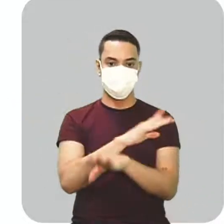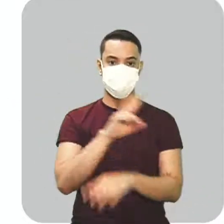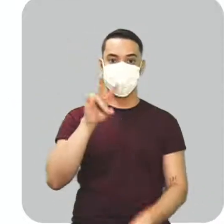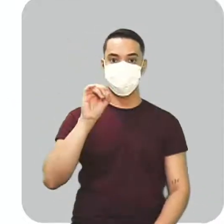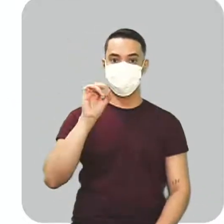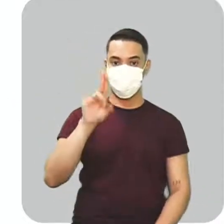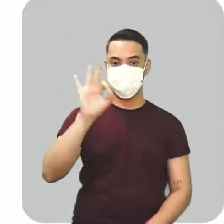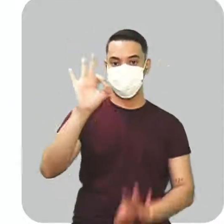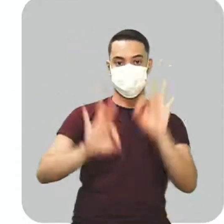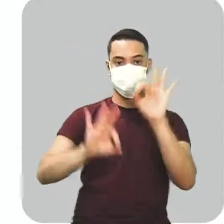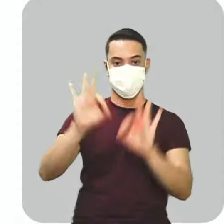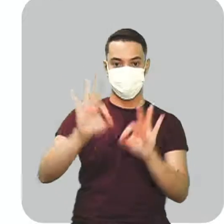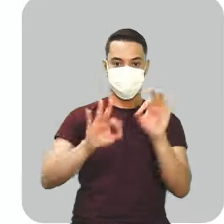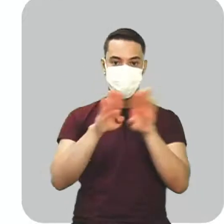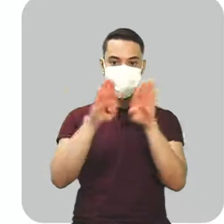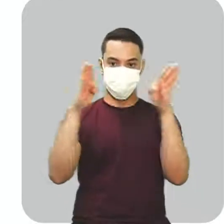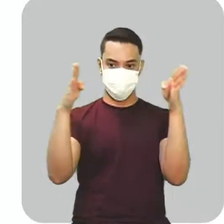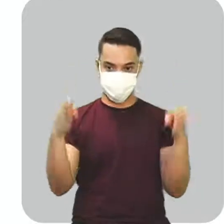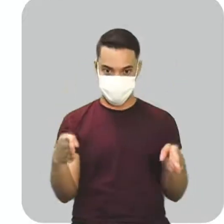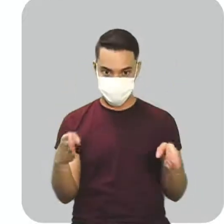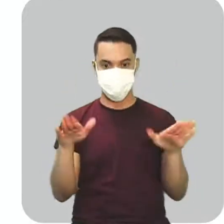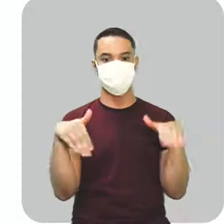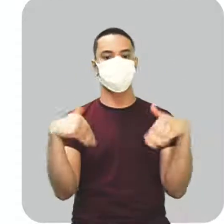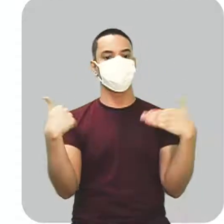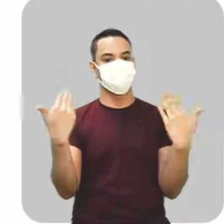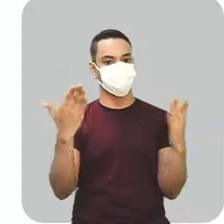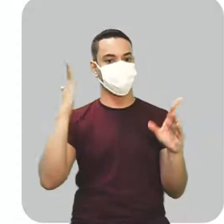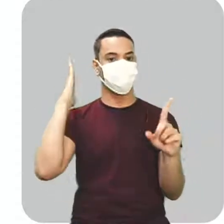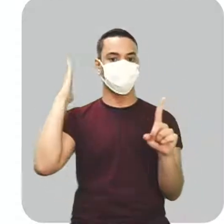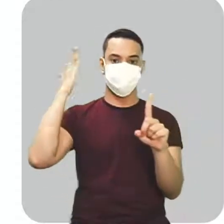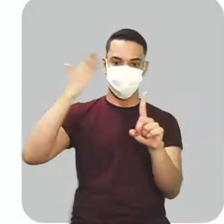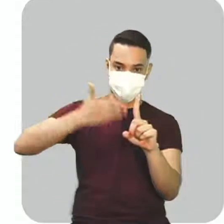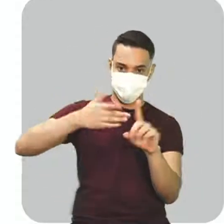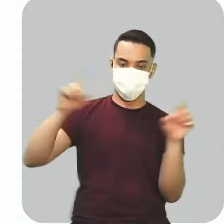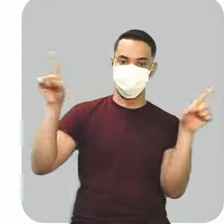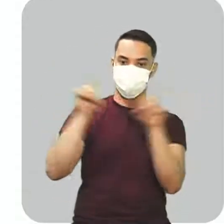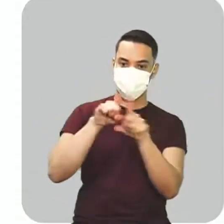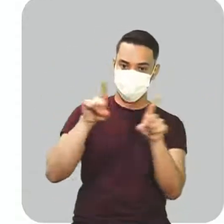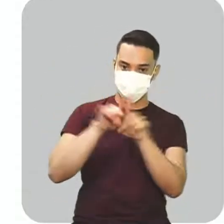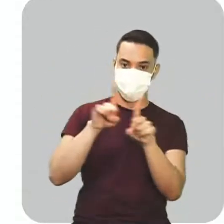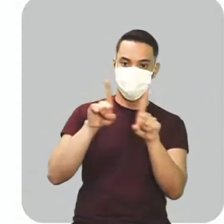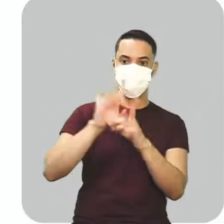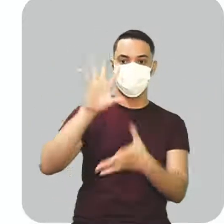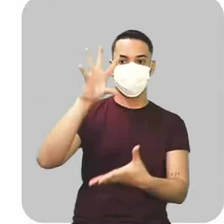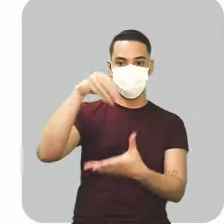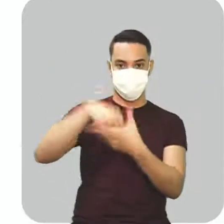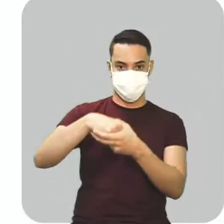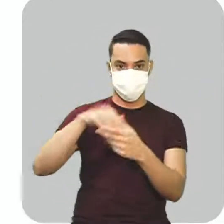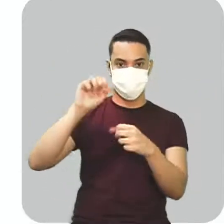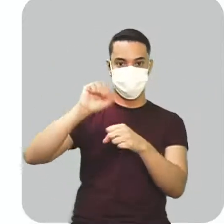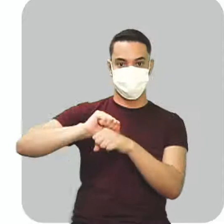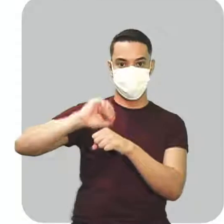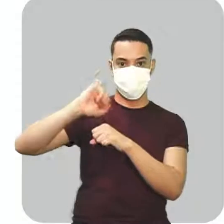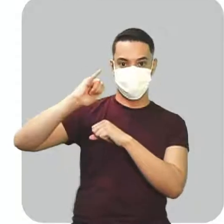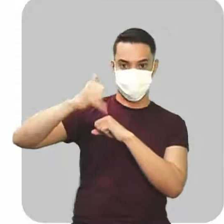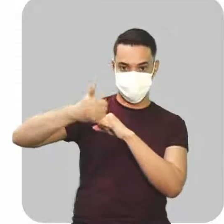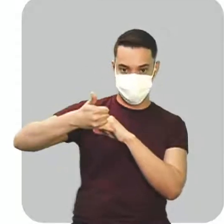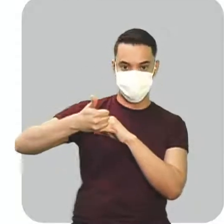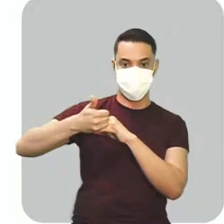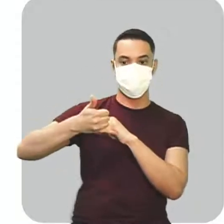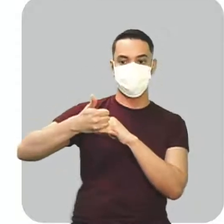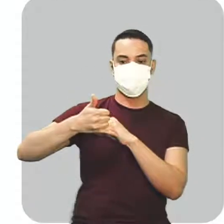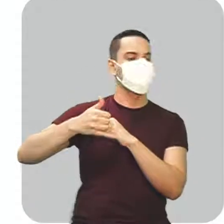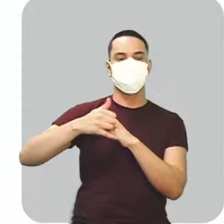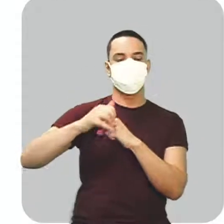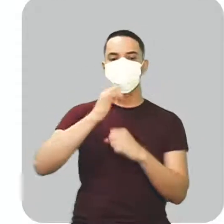enfeitarei a mesa. Então, foi na ordem direta e foi subordinada adverbial. E você já sabe que a